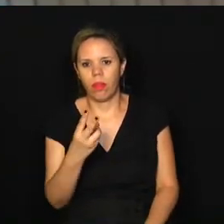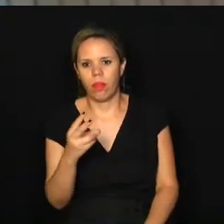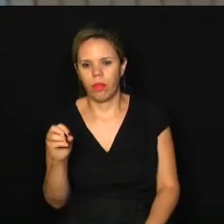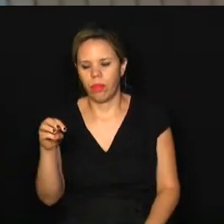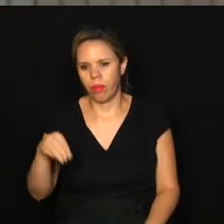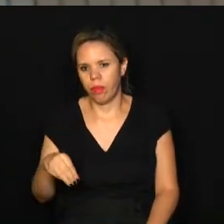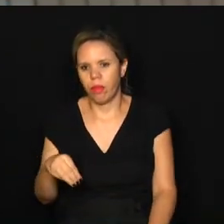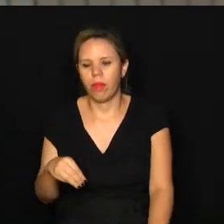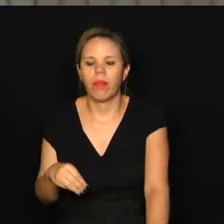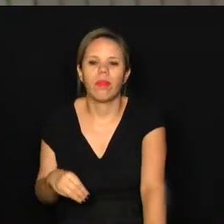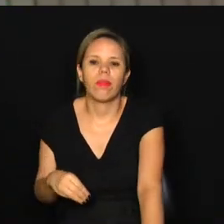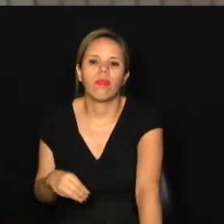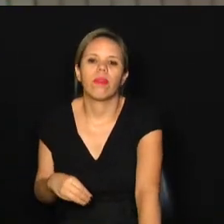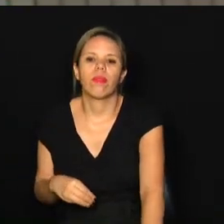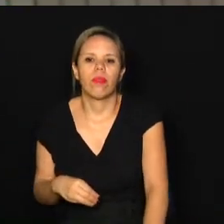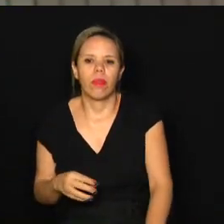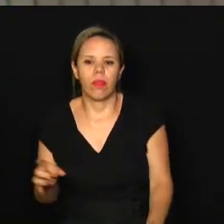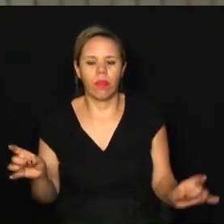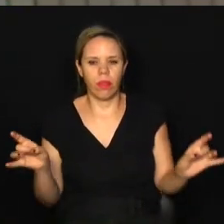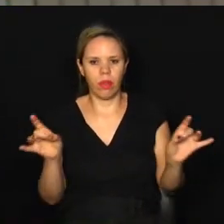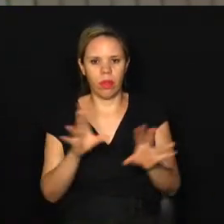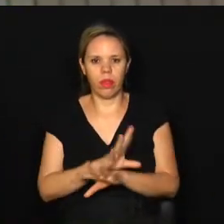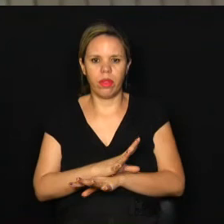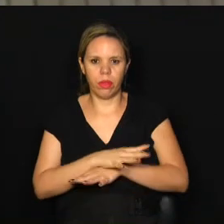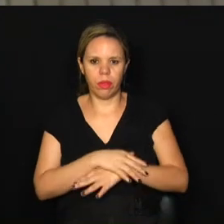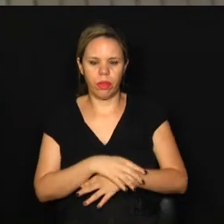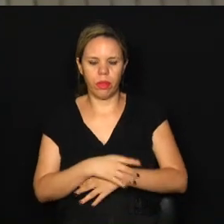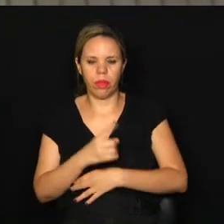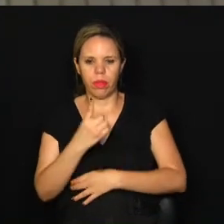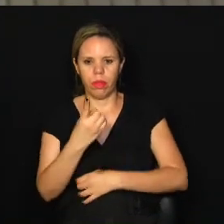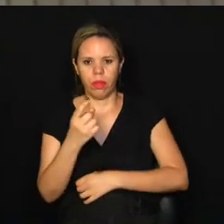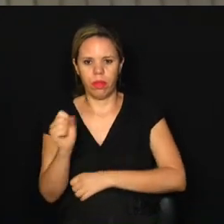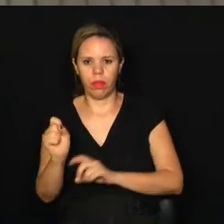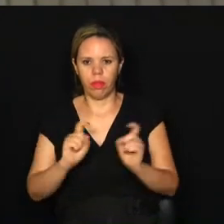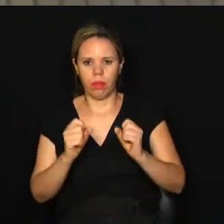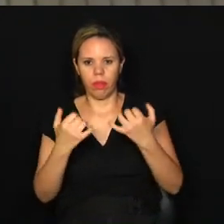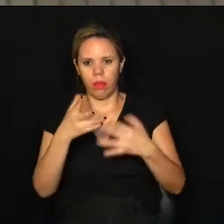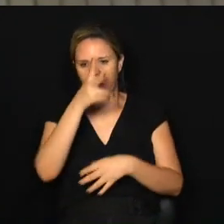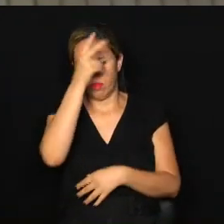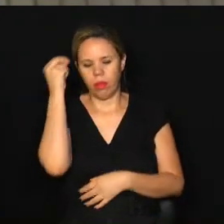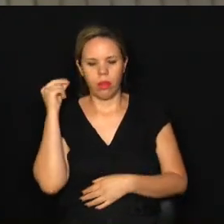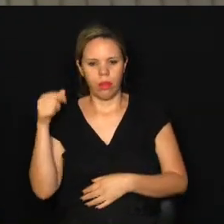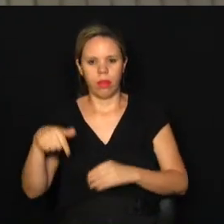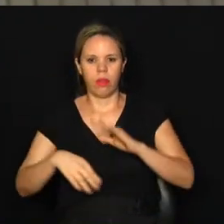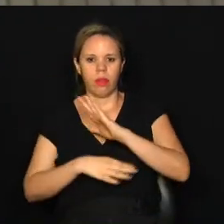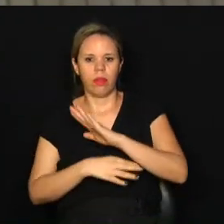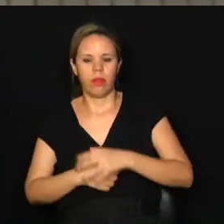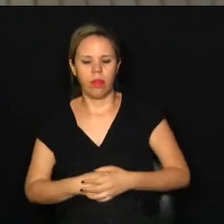10h20, estamos aqui encerrando a 18ª audiência pública aqui na Câmara